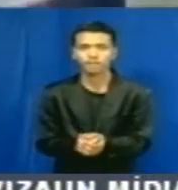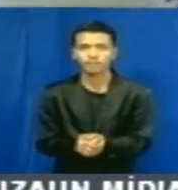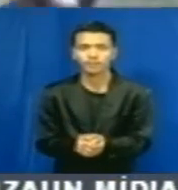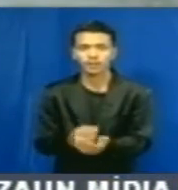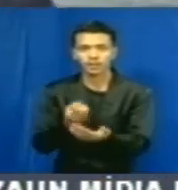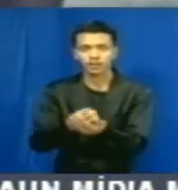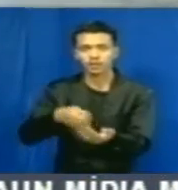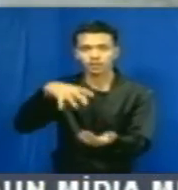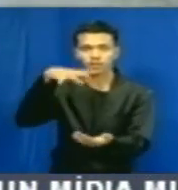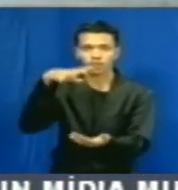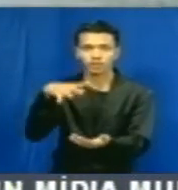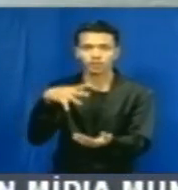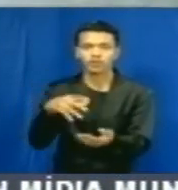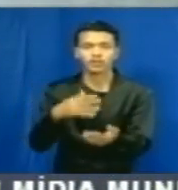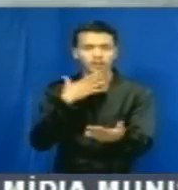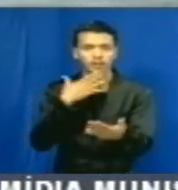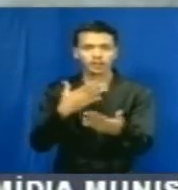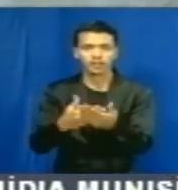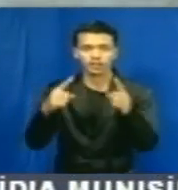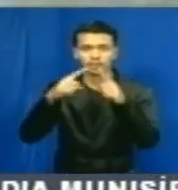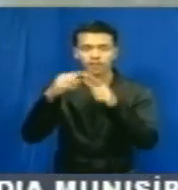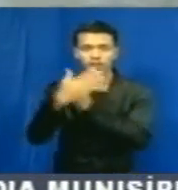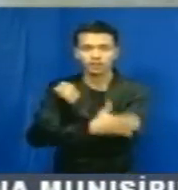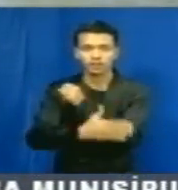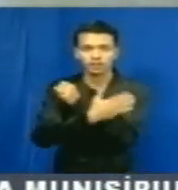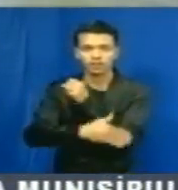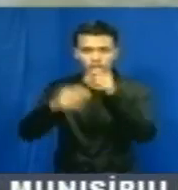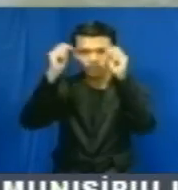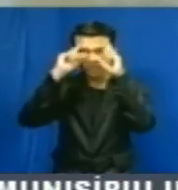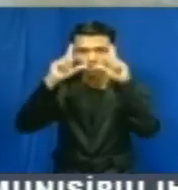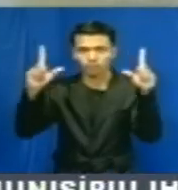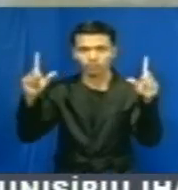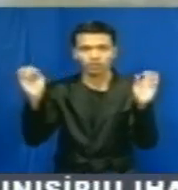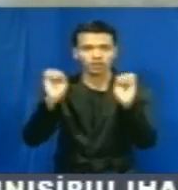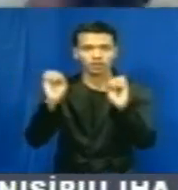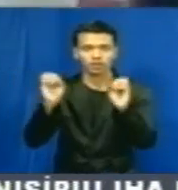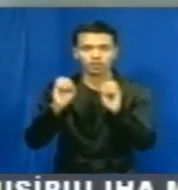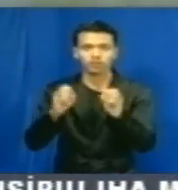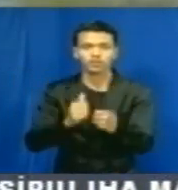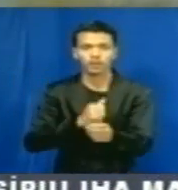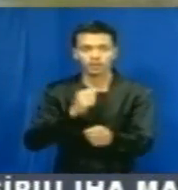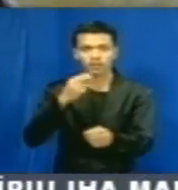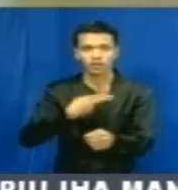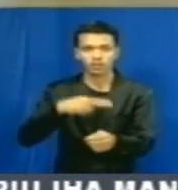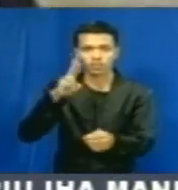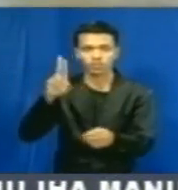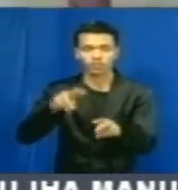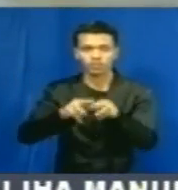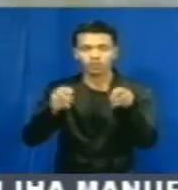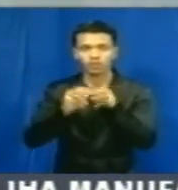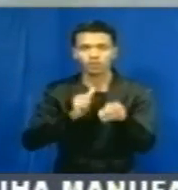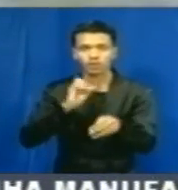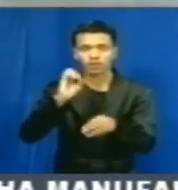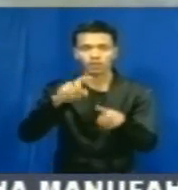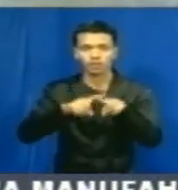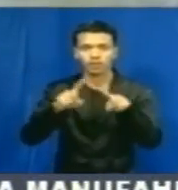kusoi hene ni, benepisu bah Nasam Timur, Laos State bah pos dua tu do municipal nar mai be en jeral